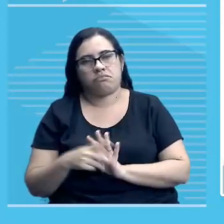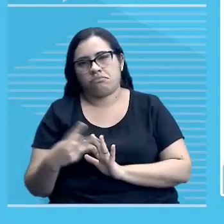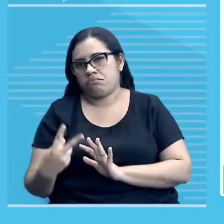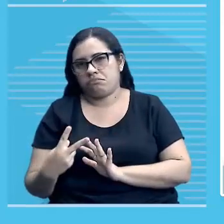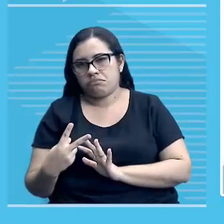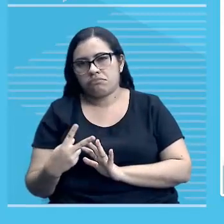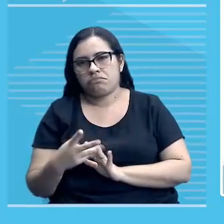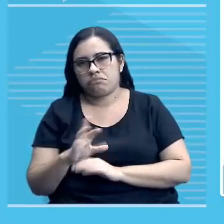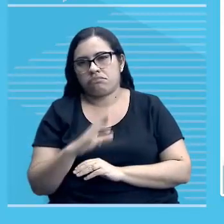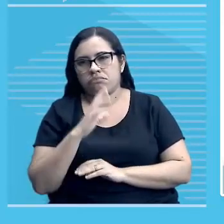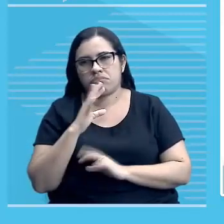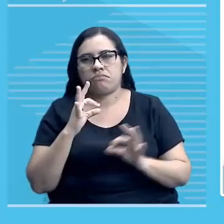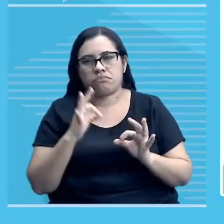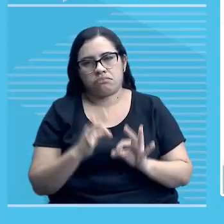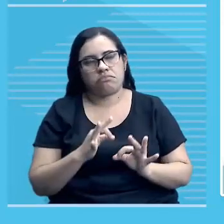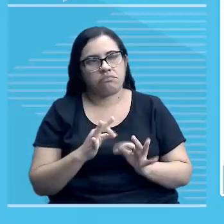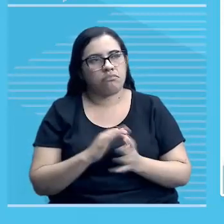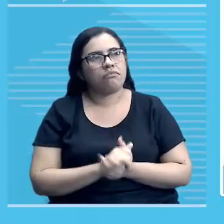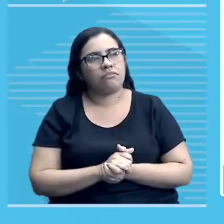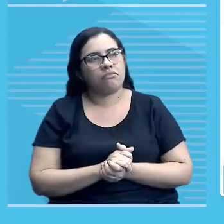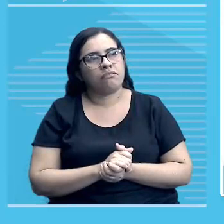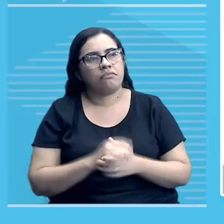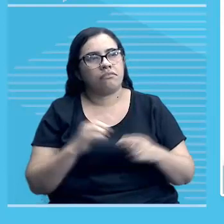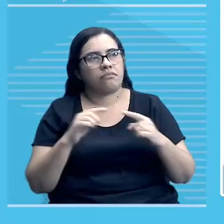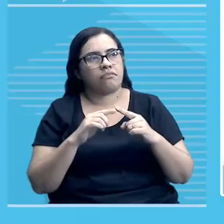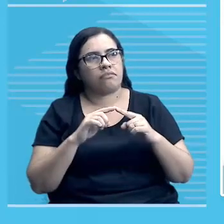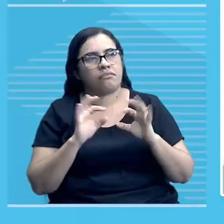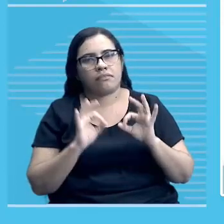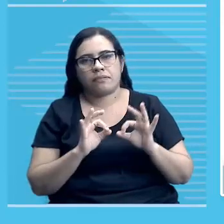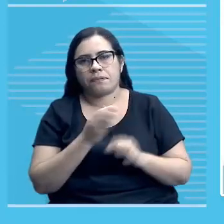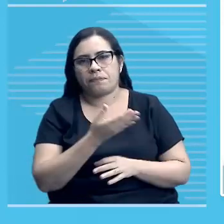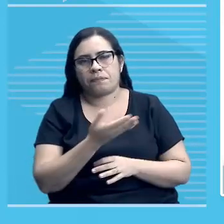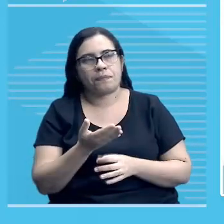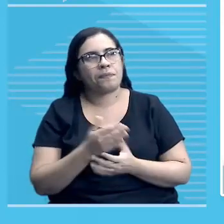é a nossa solução para essa questão.